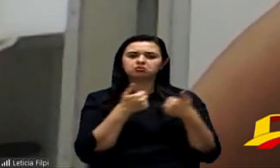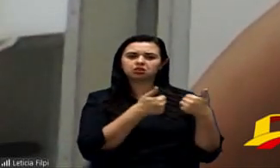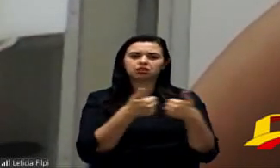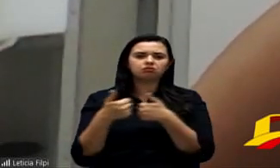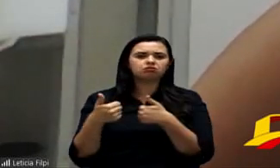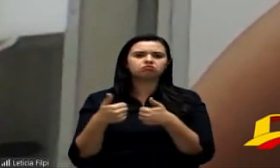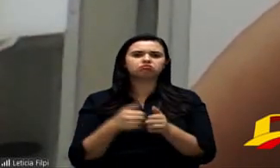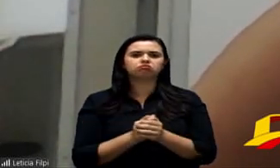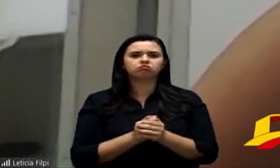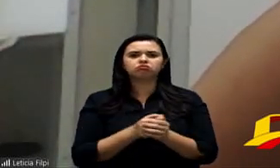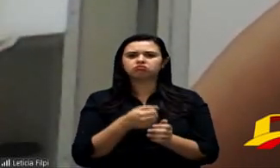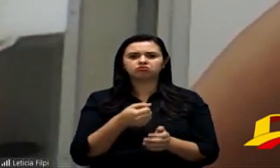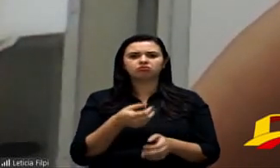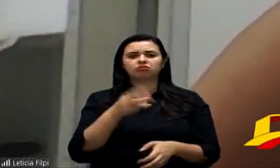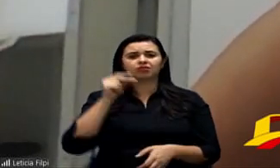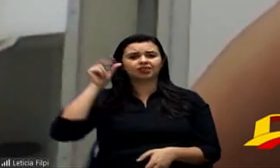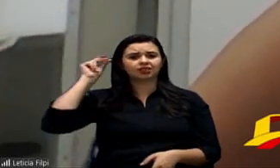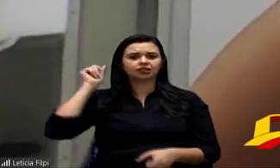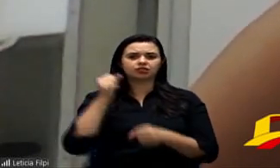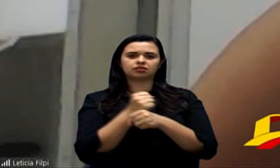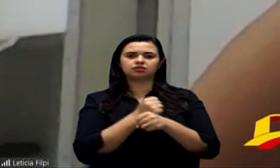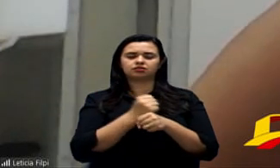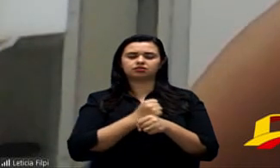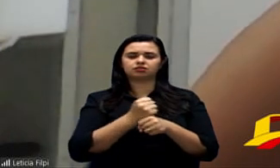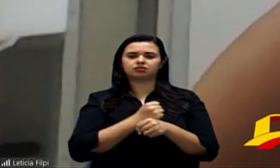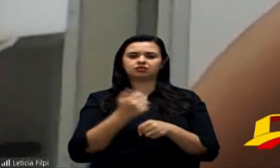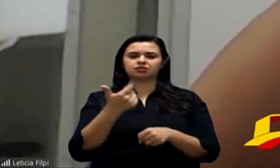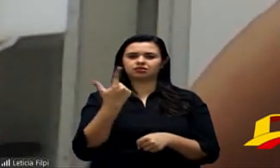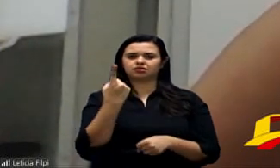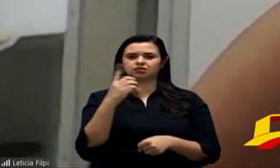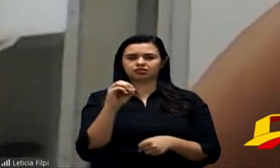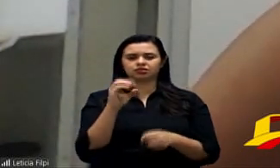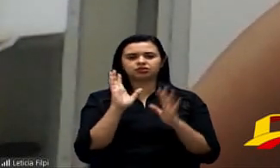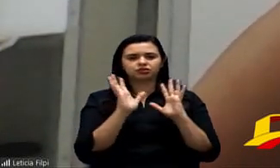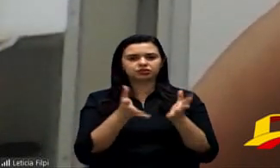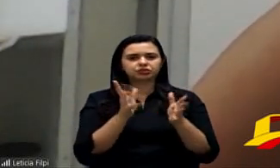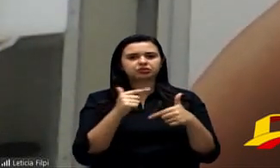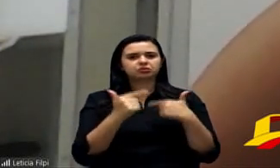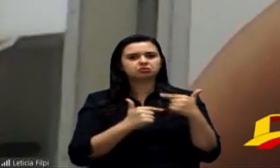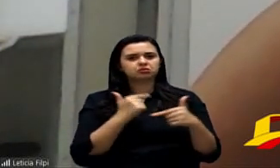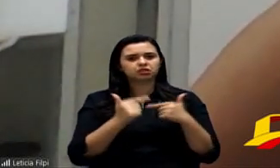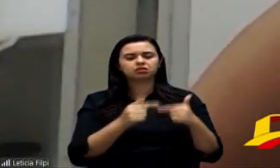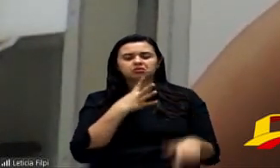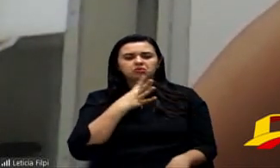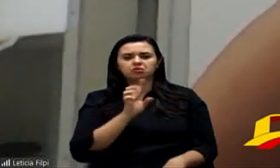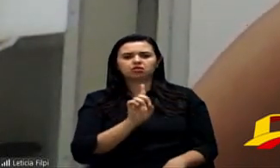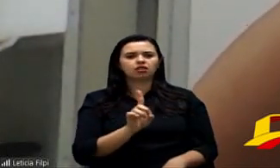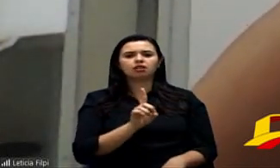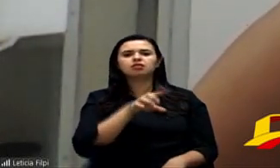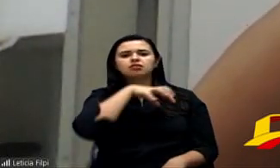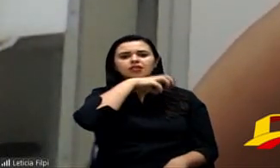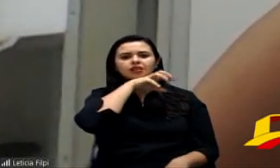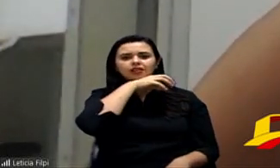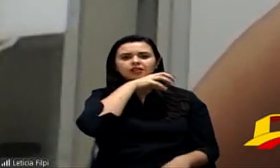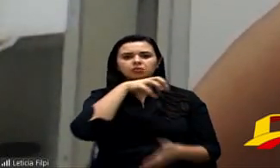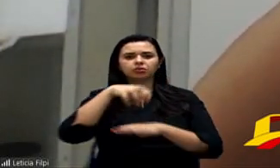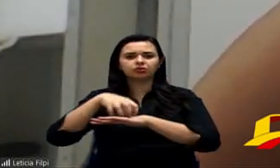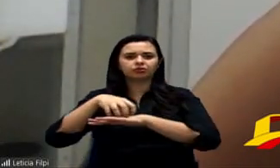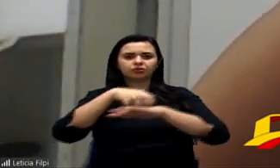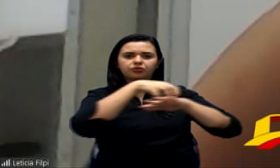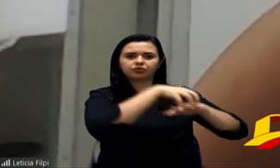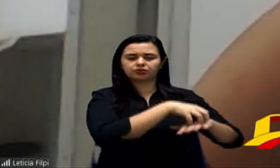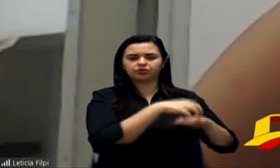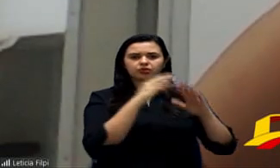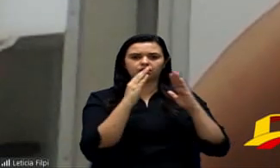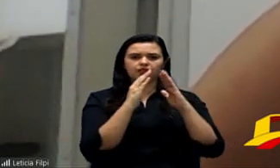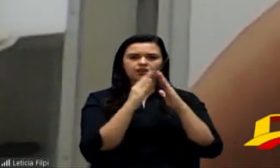nenhum caso, eu estou há mais de 10 anos na causa animal, eu não conheço nenhum caso de animal transferido para santuário